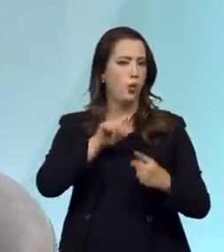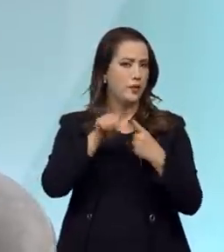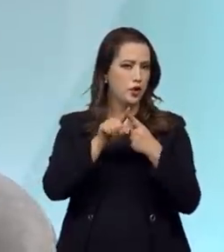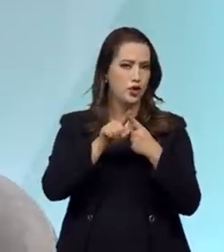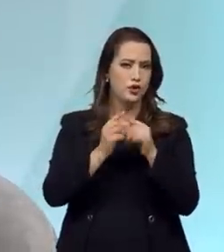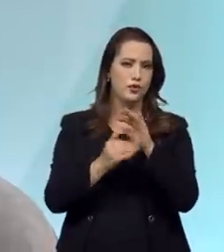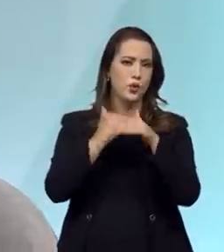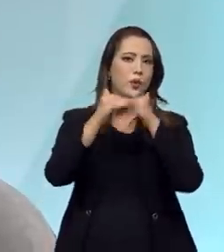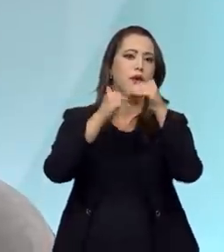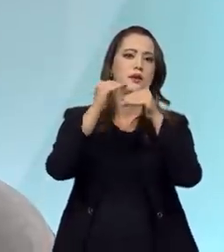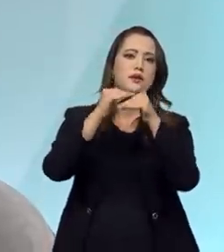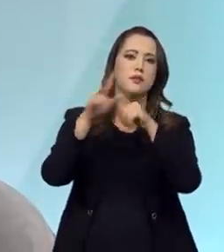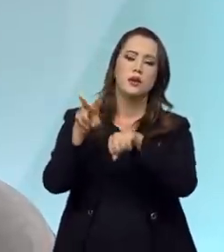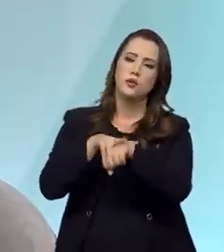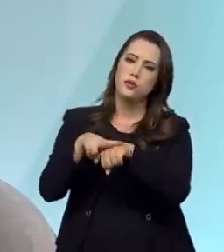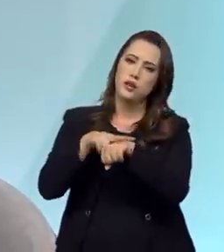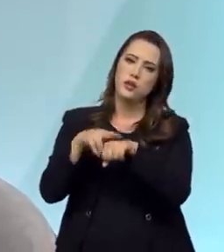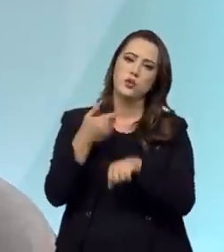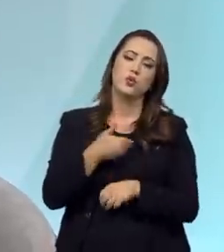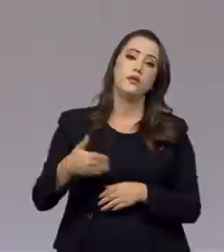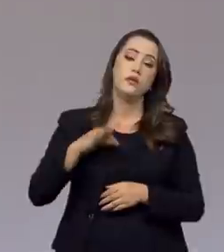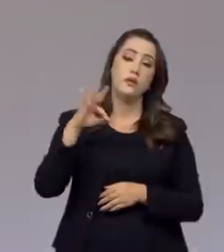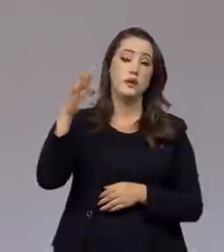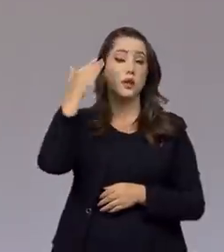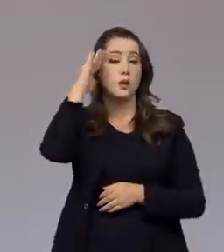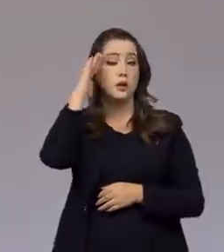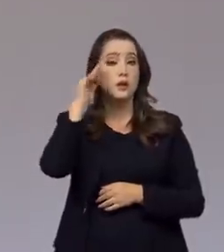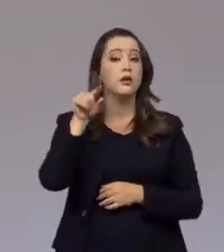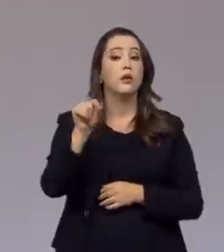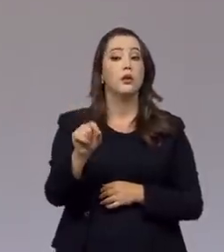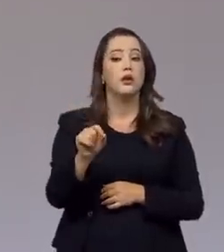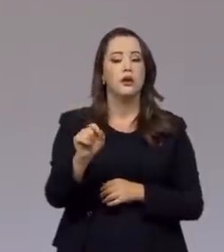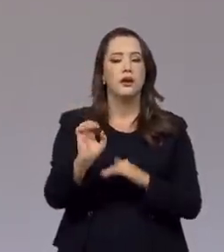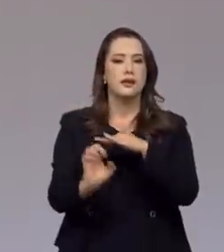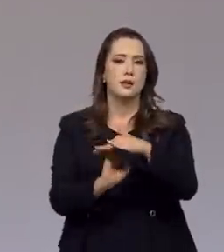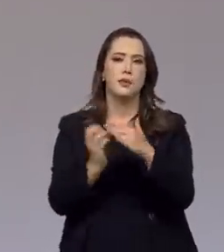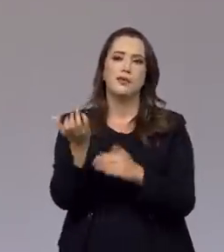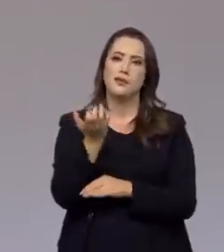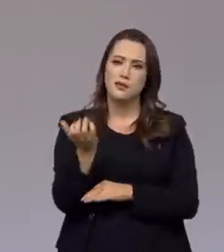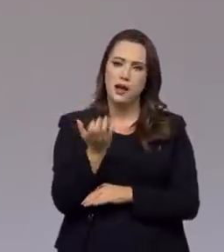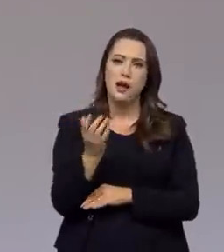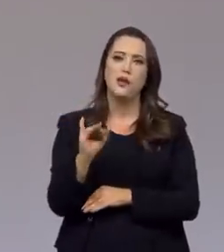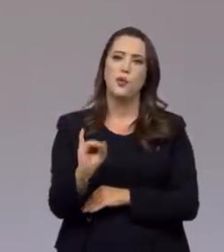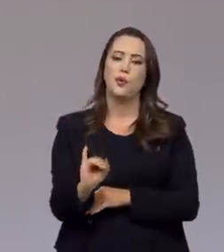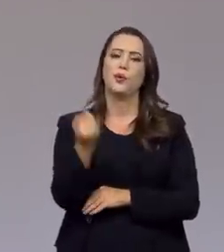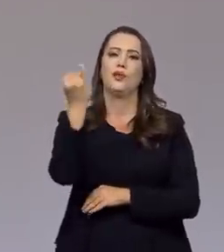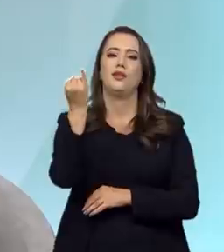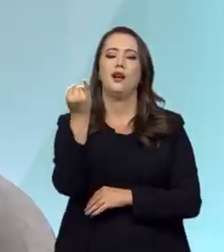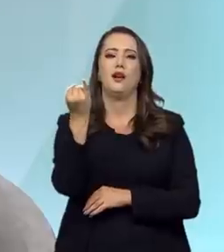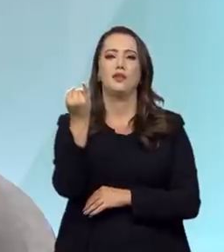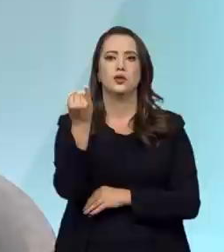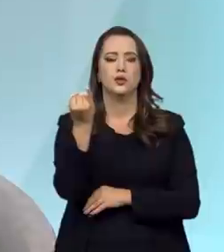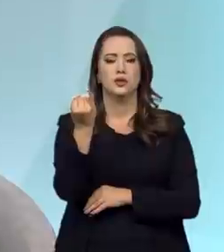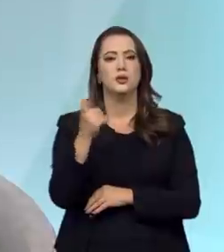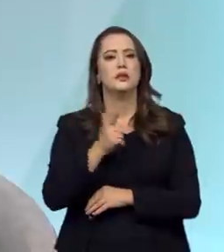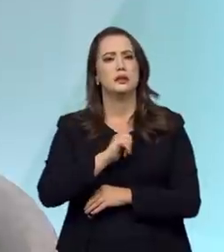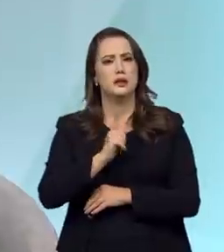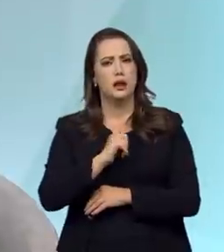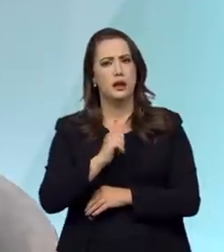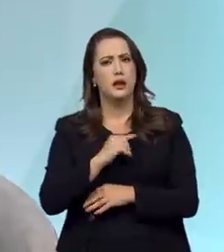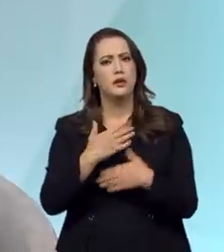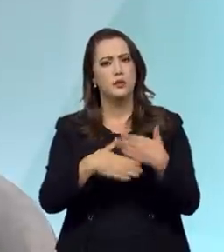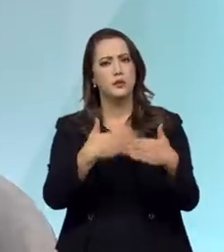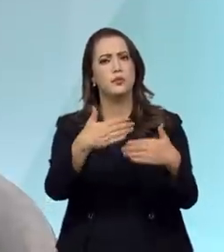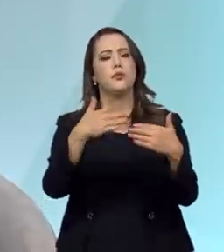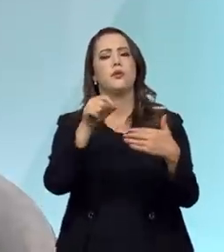ventos o governo federal entendeu que as empresas têm interesse é de aproveitar as oportunidades que estão surgindo